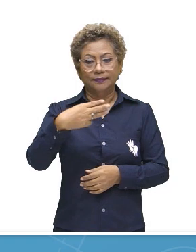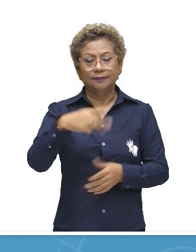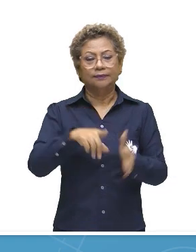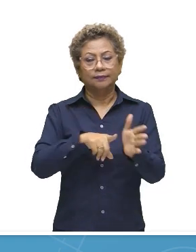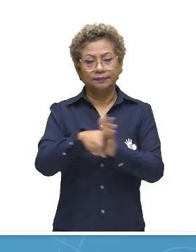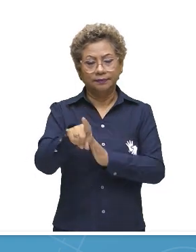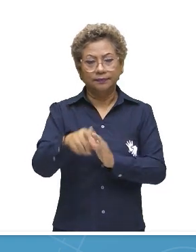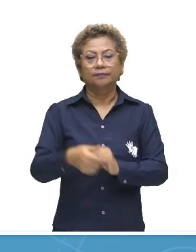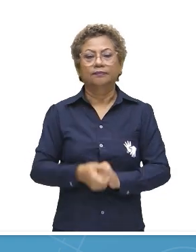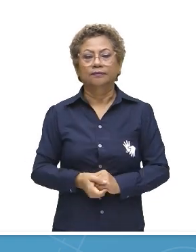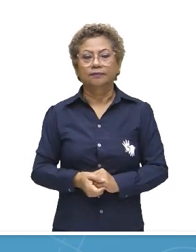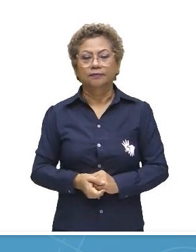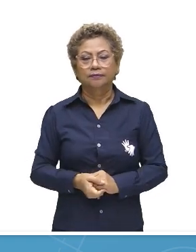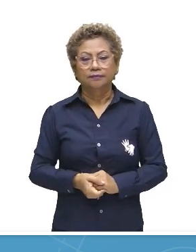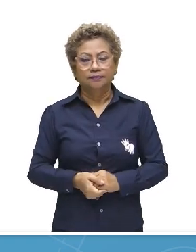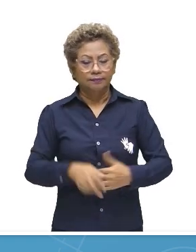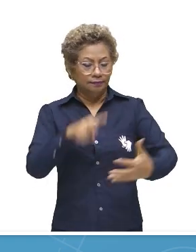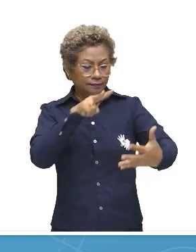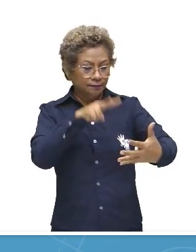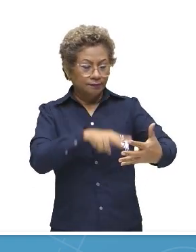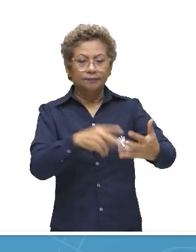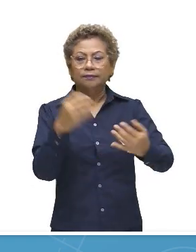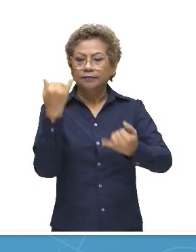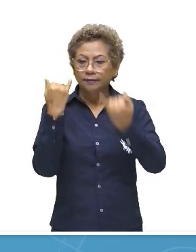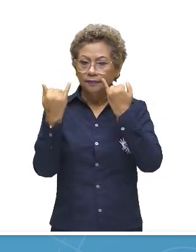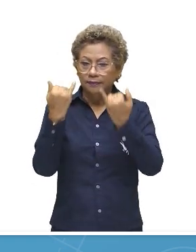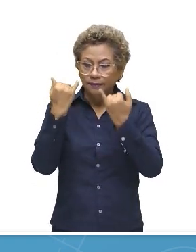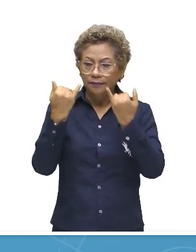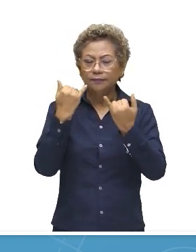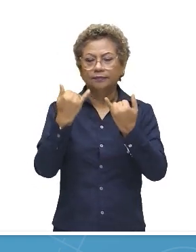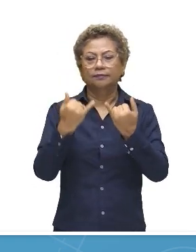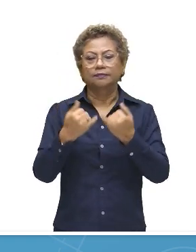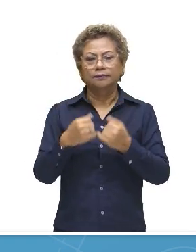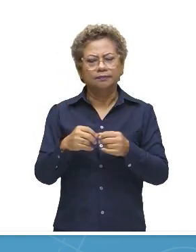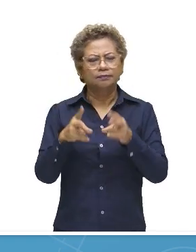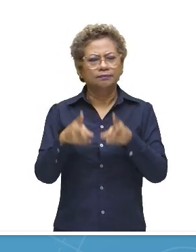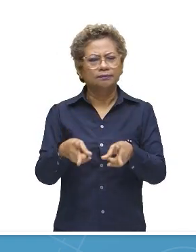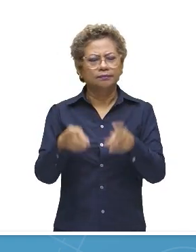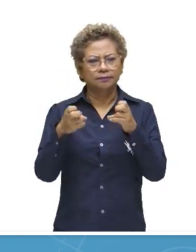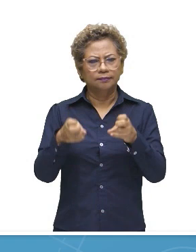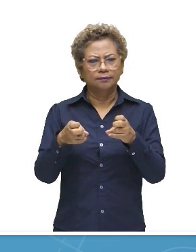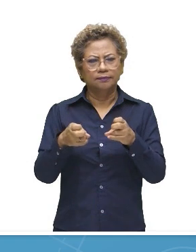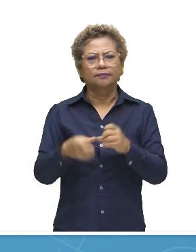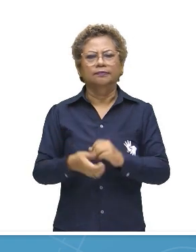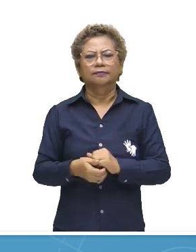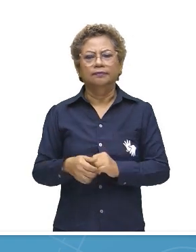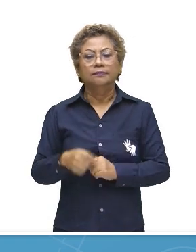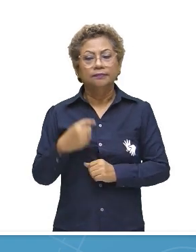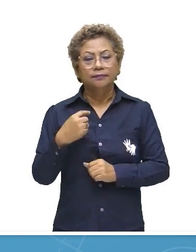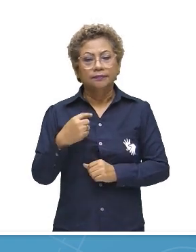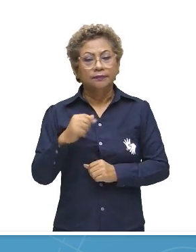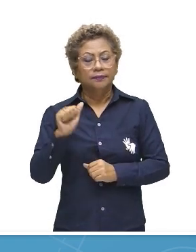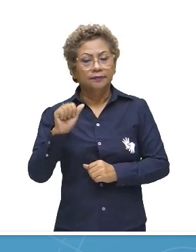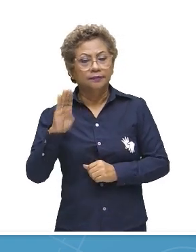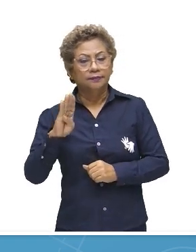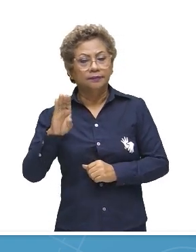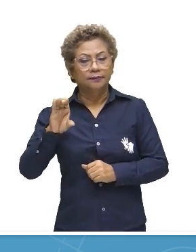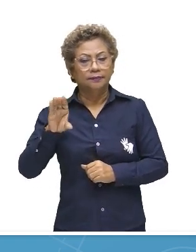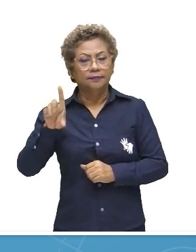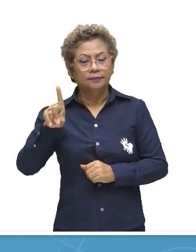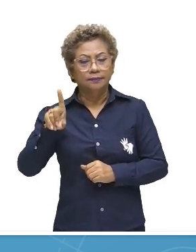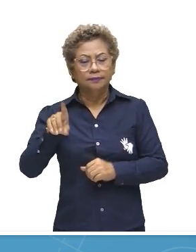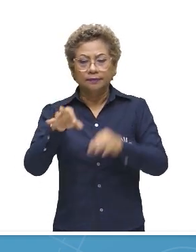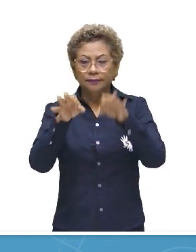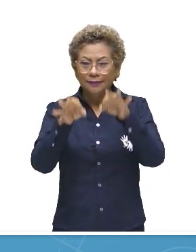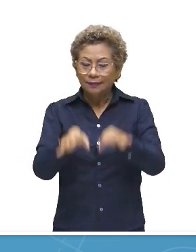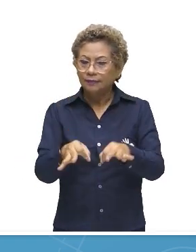é relacionado ao gráfico de uma fração. Então, ele diz que das frações abaixo, a única que representa uma